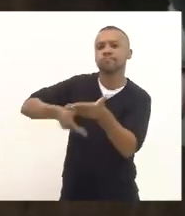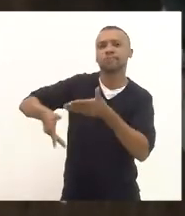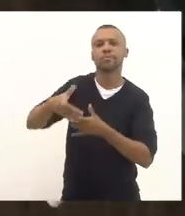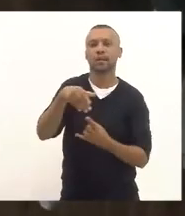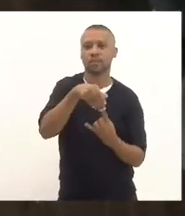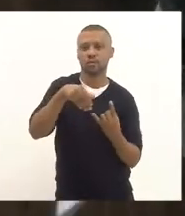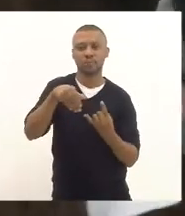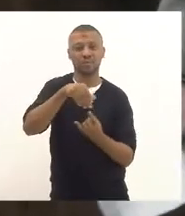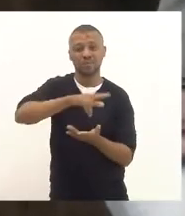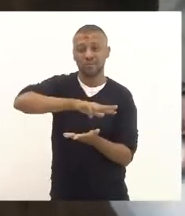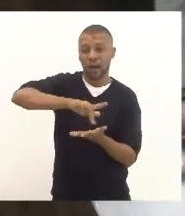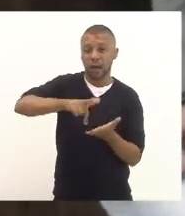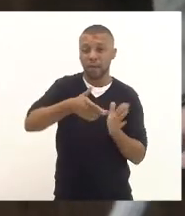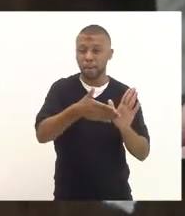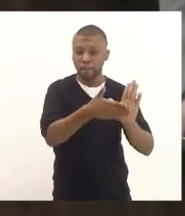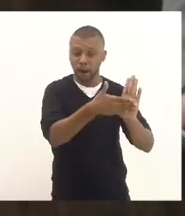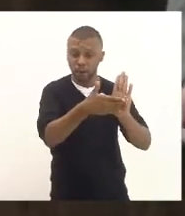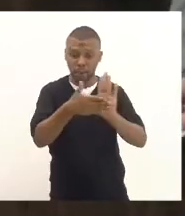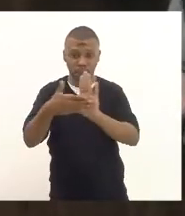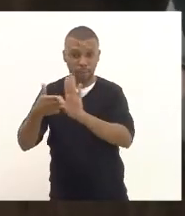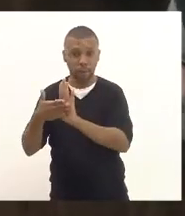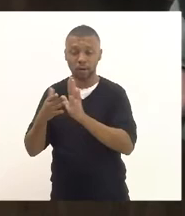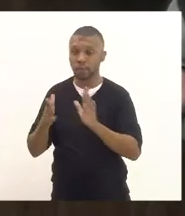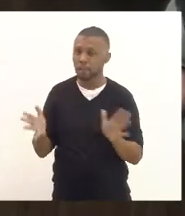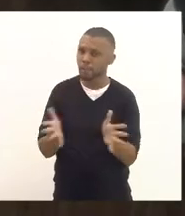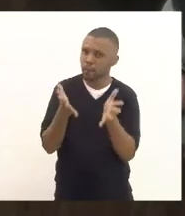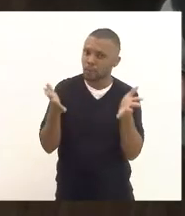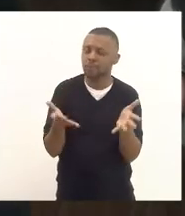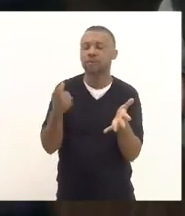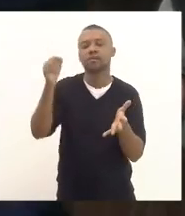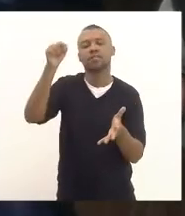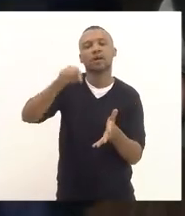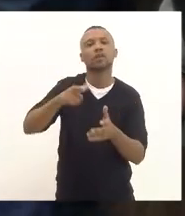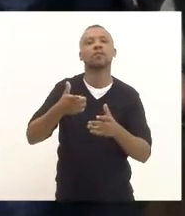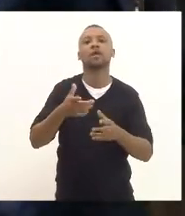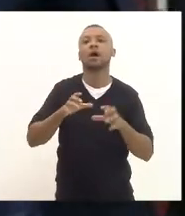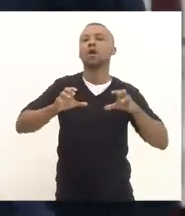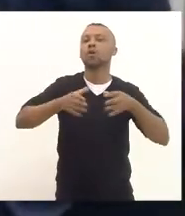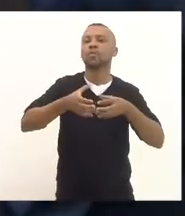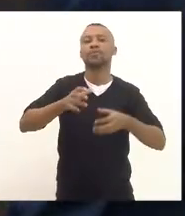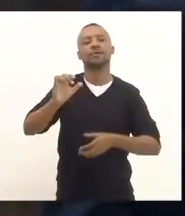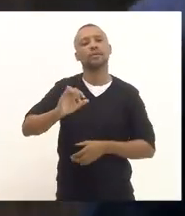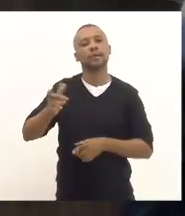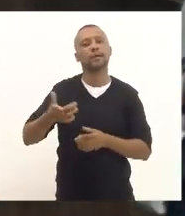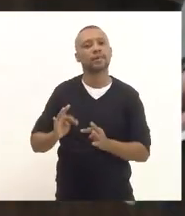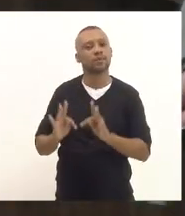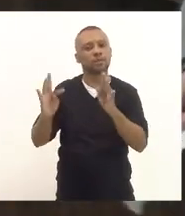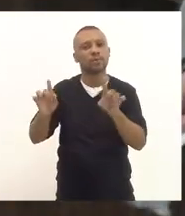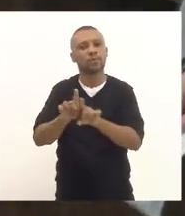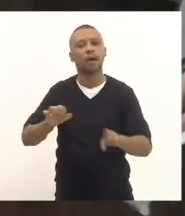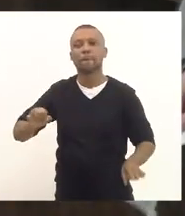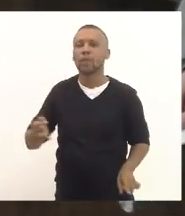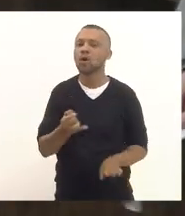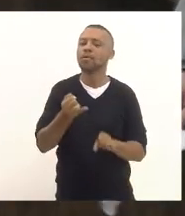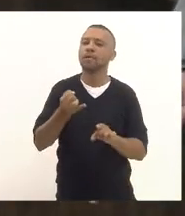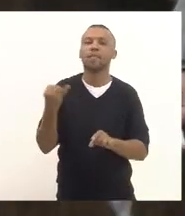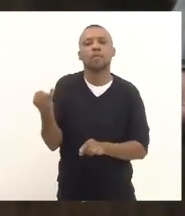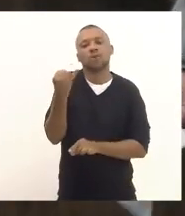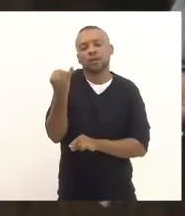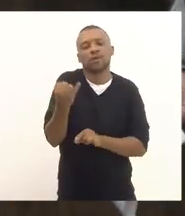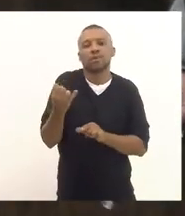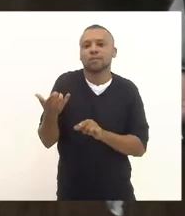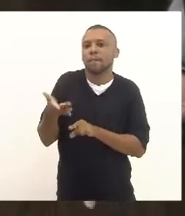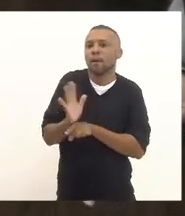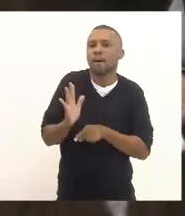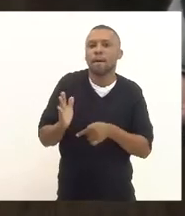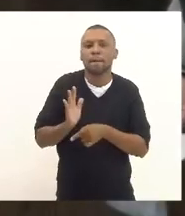na diferentes agendas promovidas pela comissão de ciência e tecnologia e ressaltar também uma importante colaboração que envolveu a parceria com a